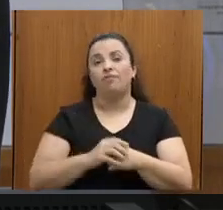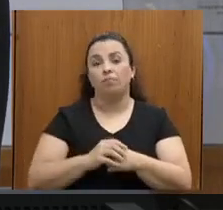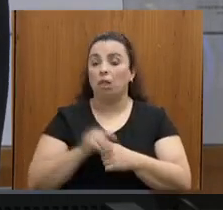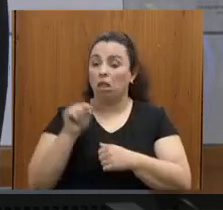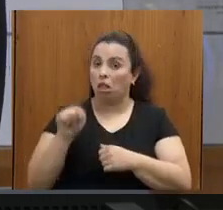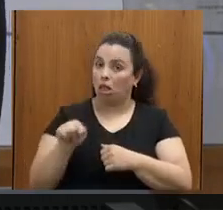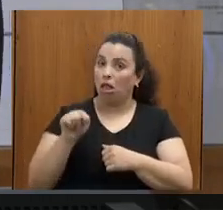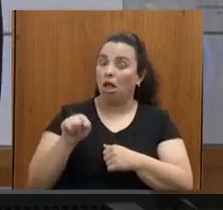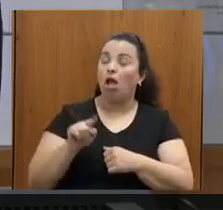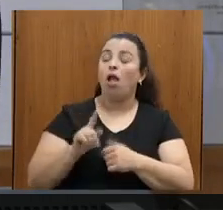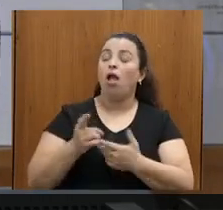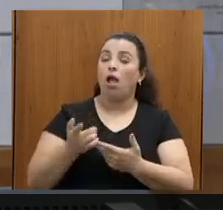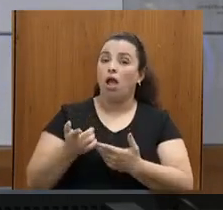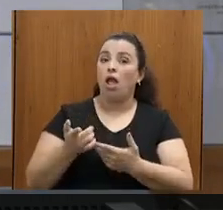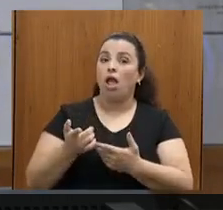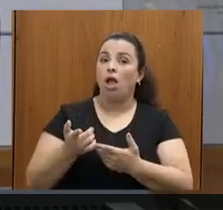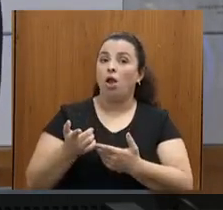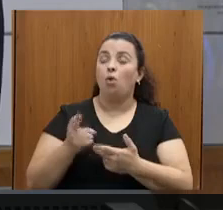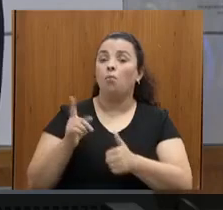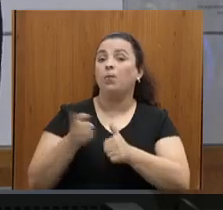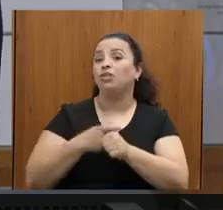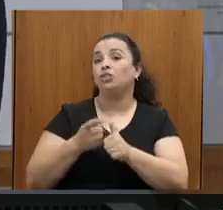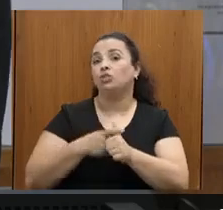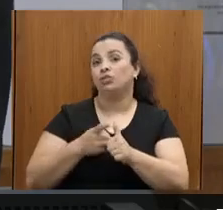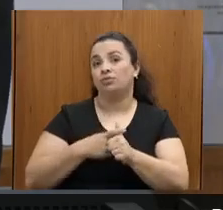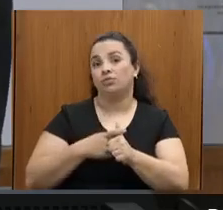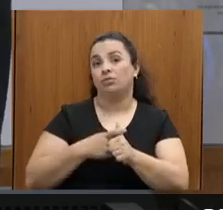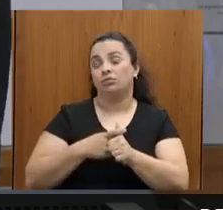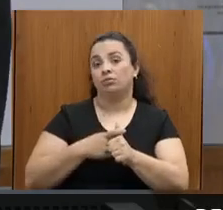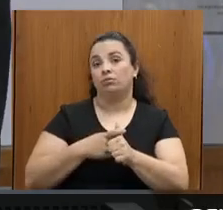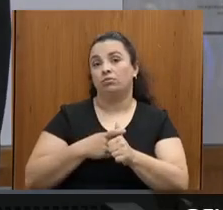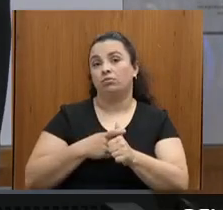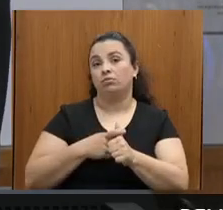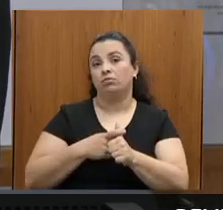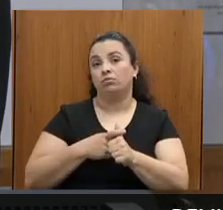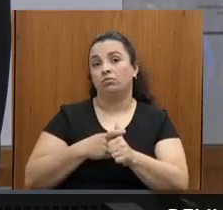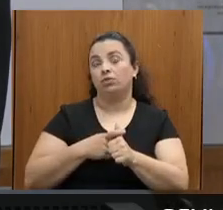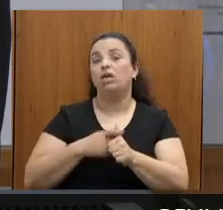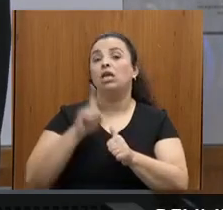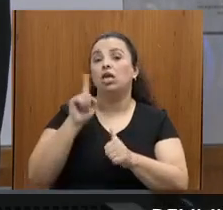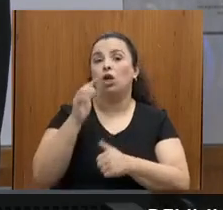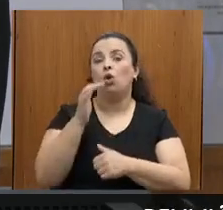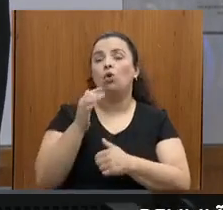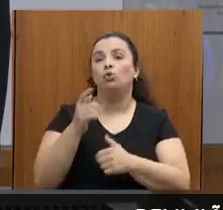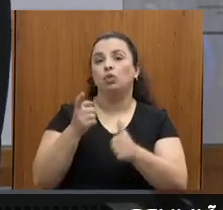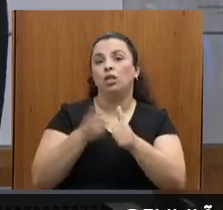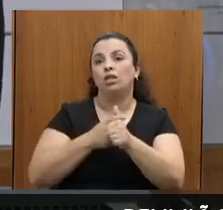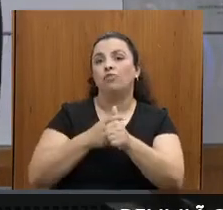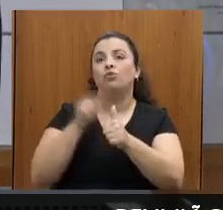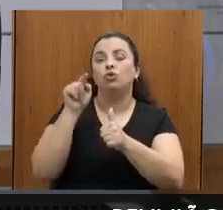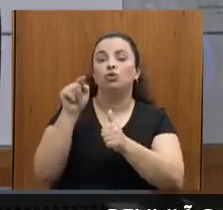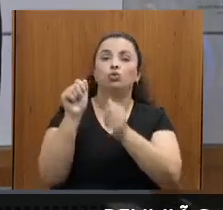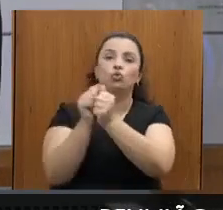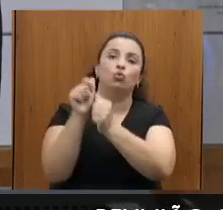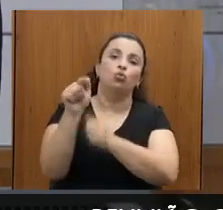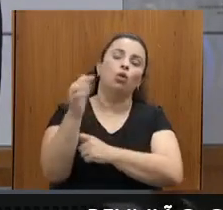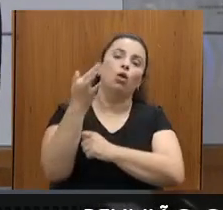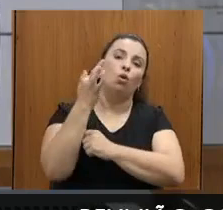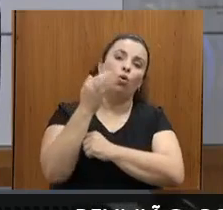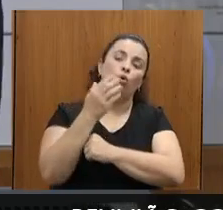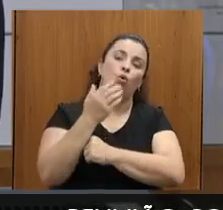que nada mais é do que uma dívida com o nosso ente maior, que é o governo federal. Então, nós só temos duas escolhas,